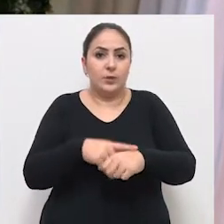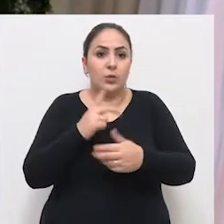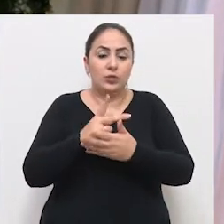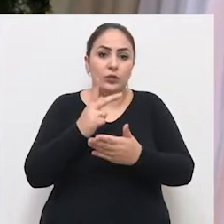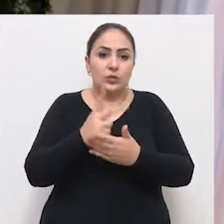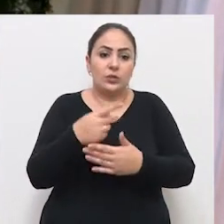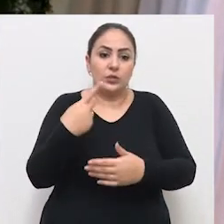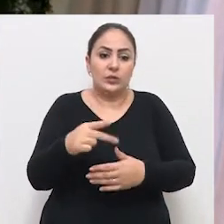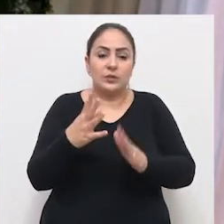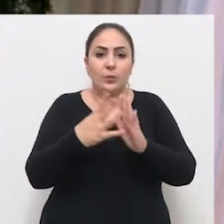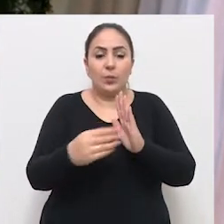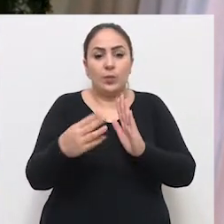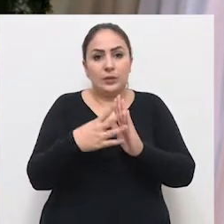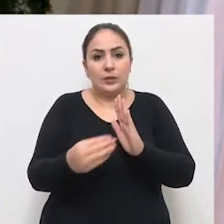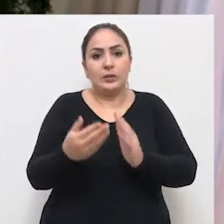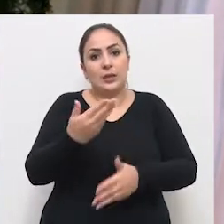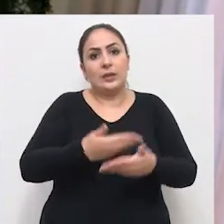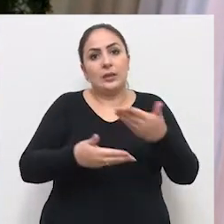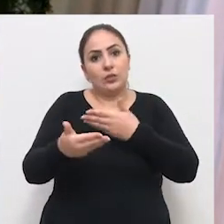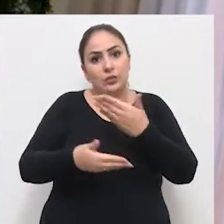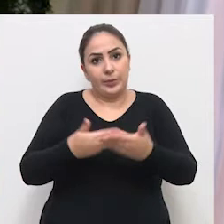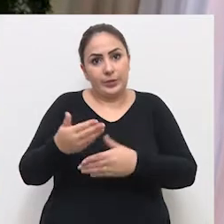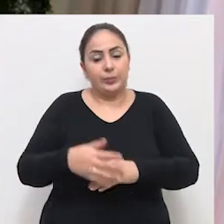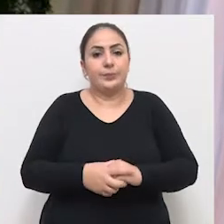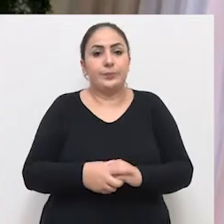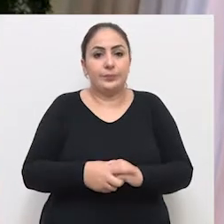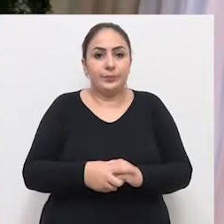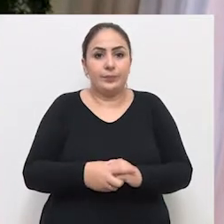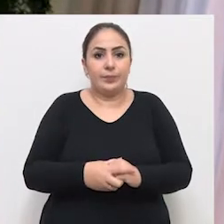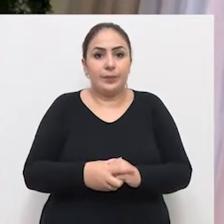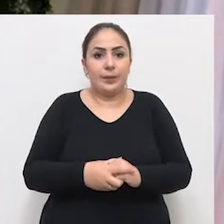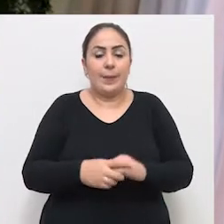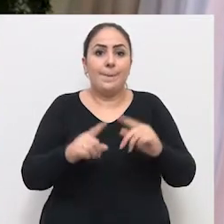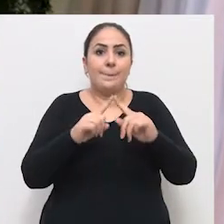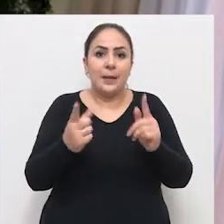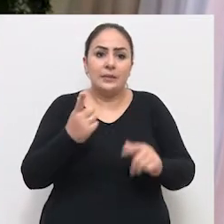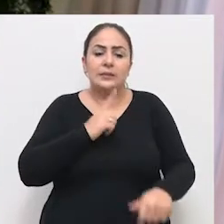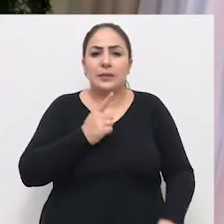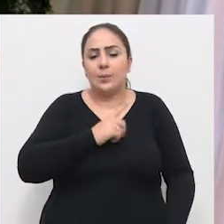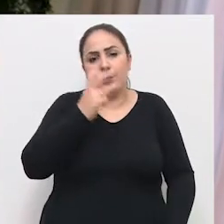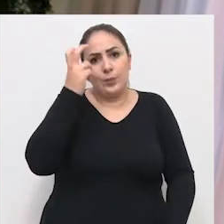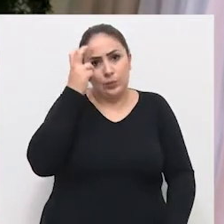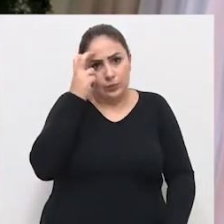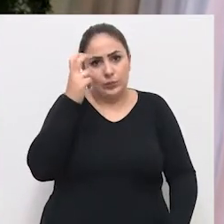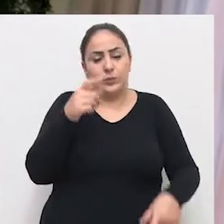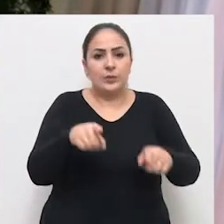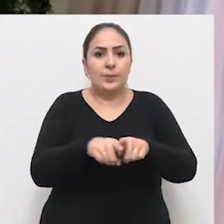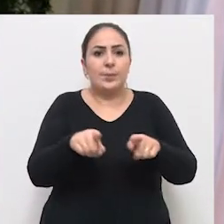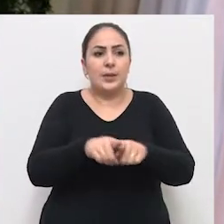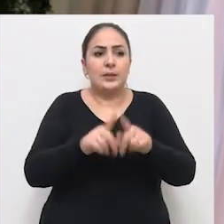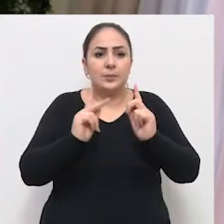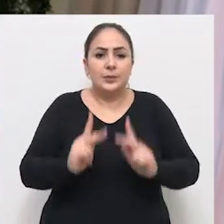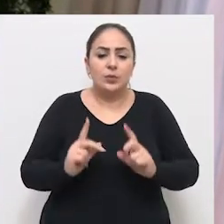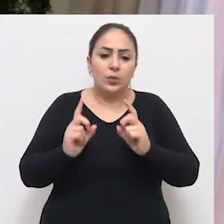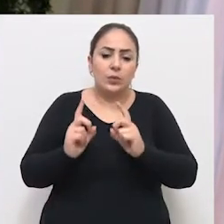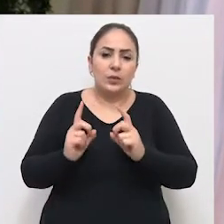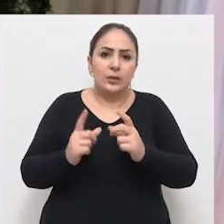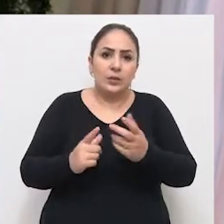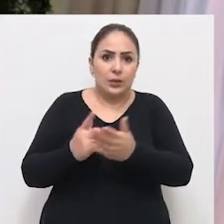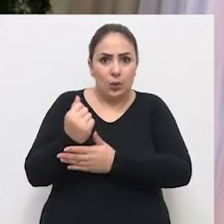momento, seguindo esta modalidade de atendimento. Pois há uma cultura ainda